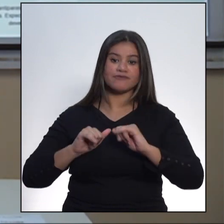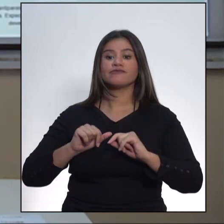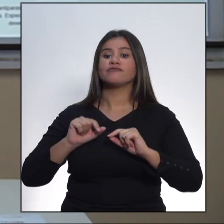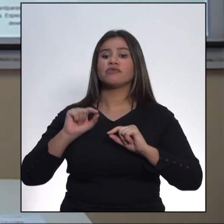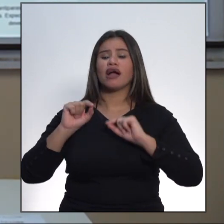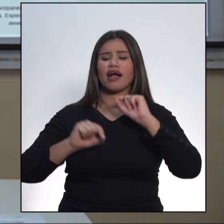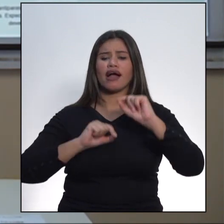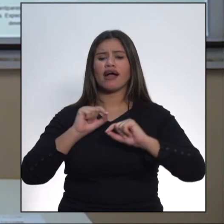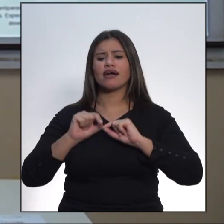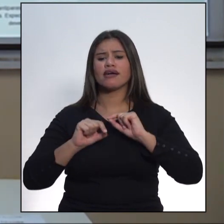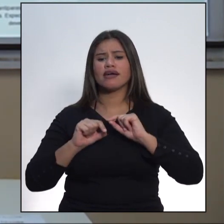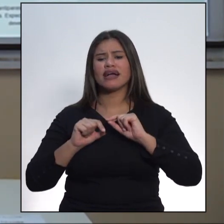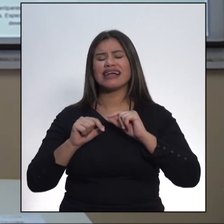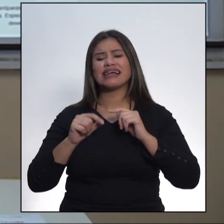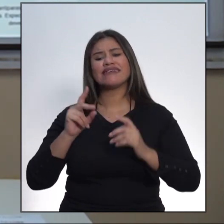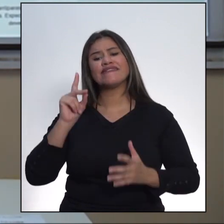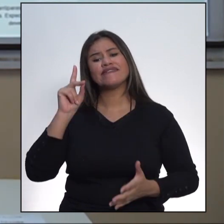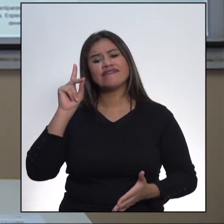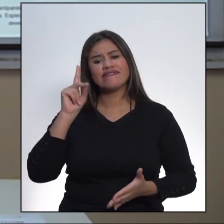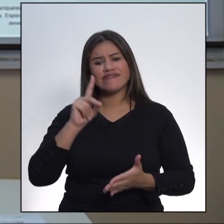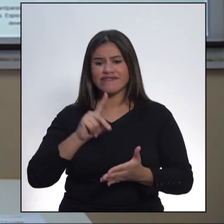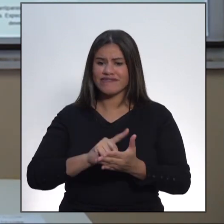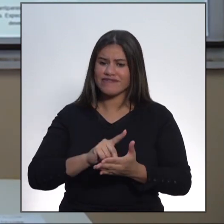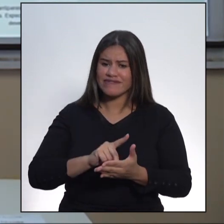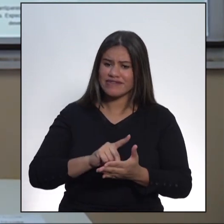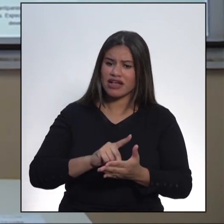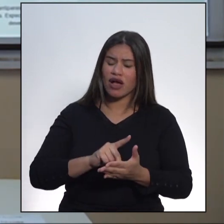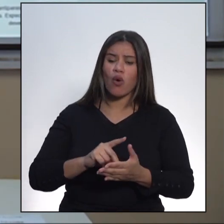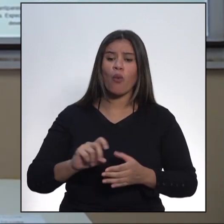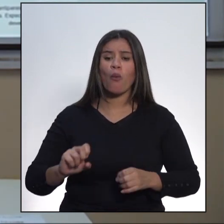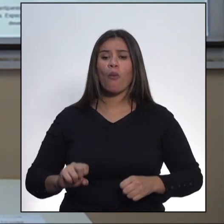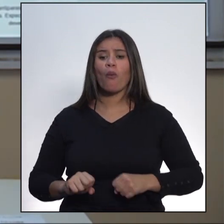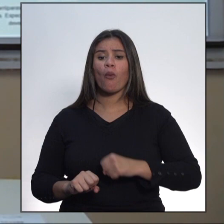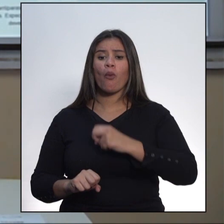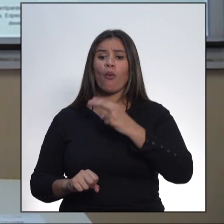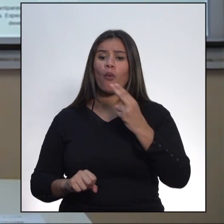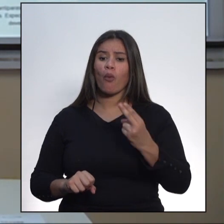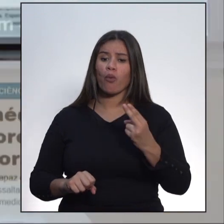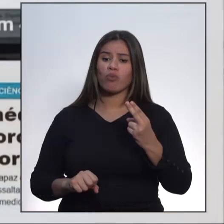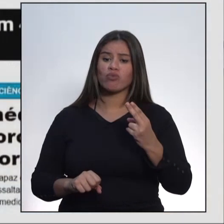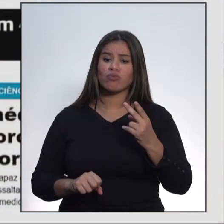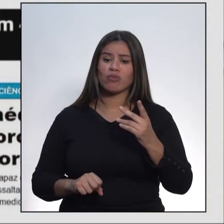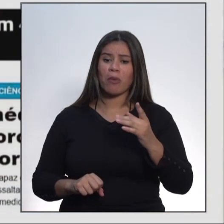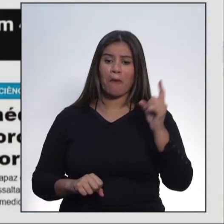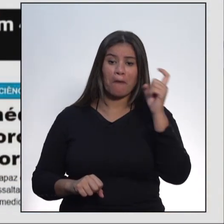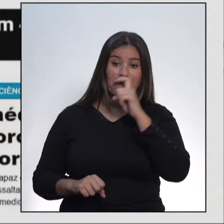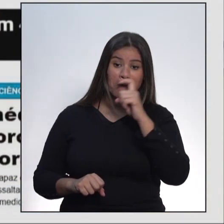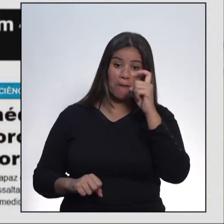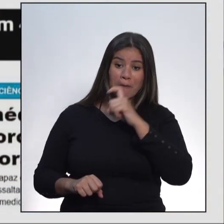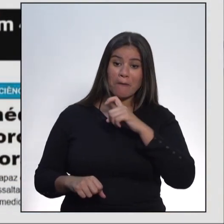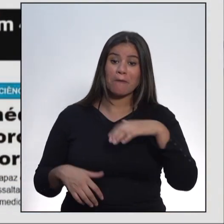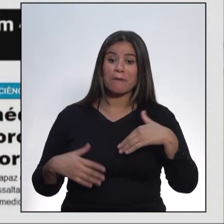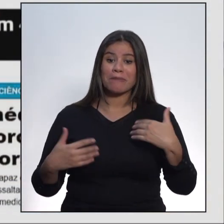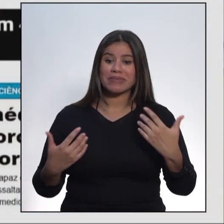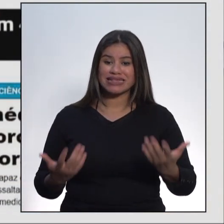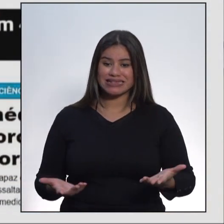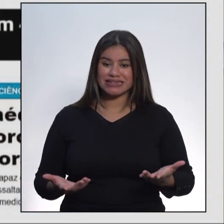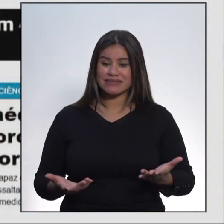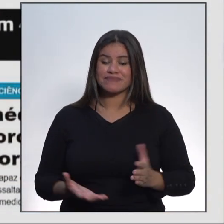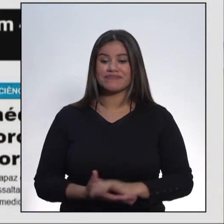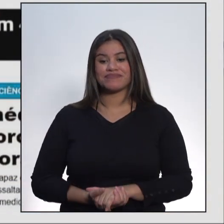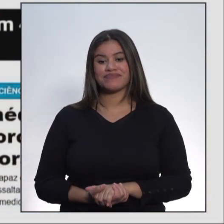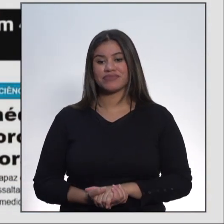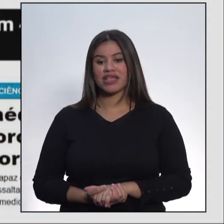são notícias realmente fato ou elas são fake? Aguardo a resposta de